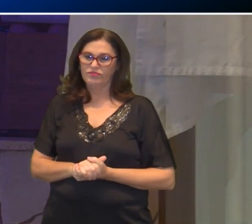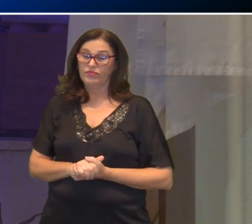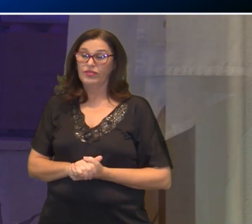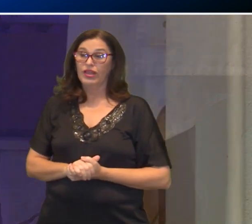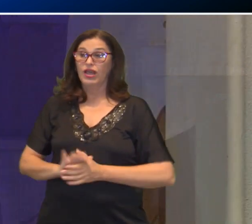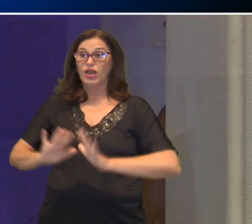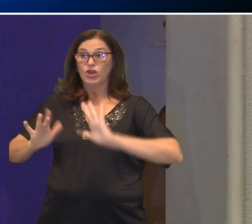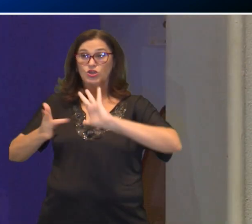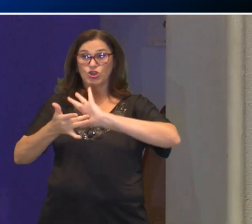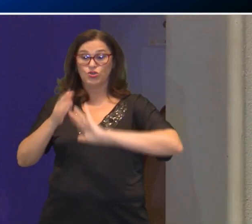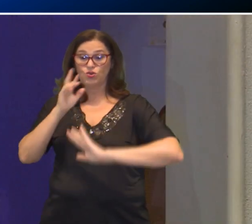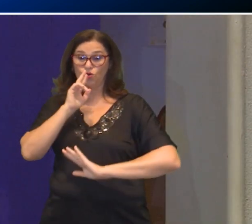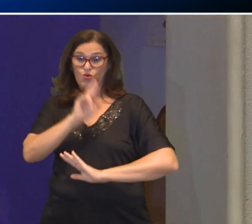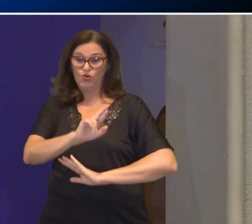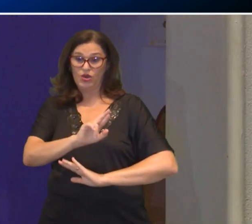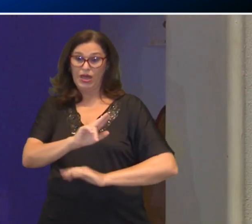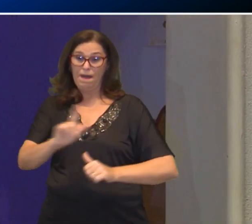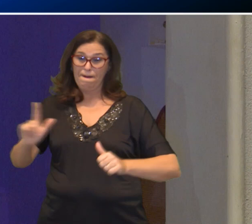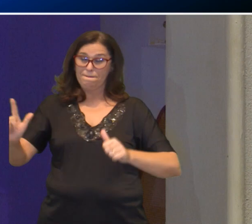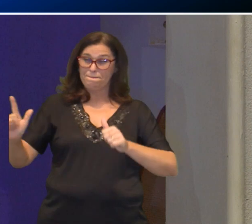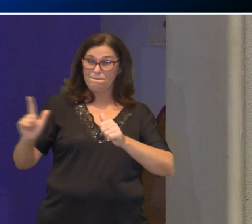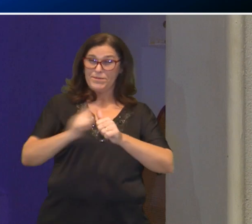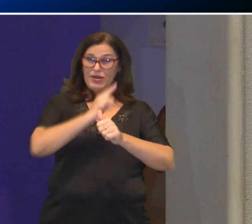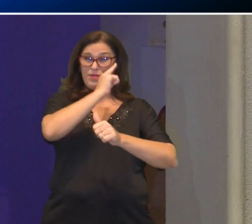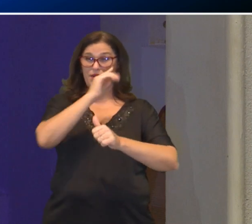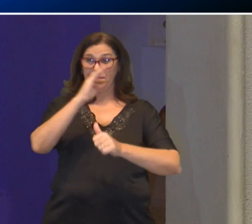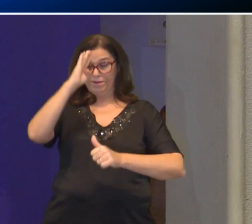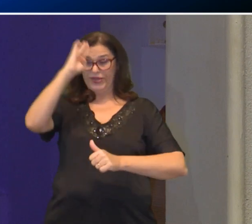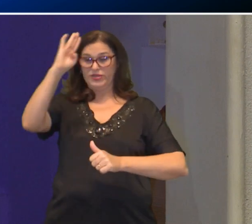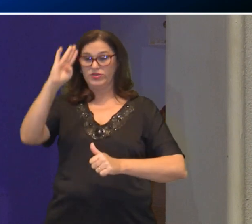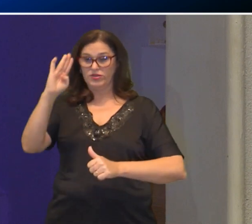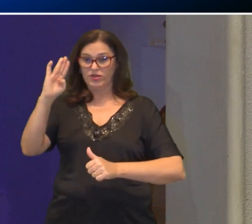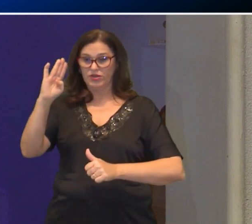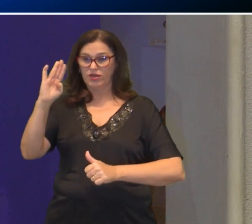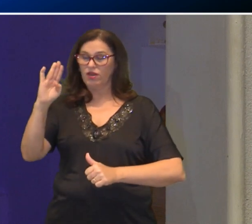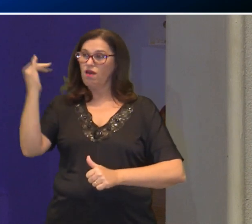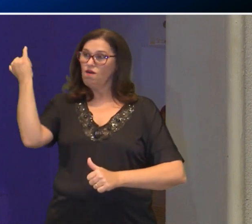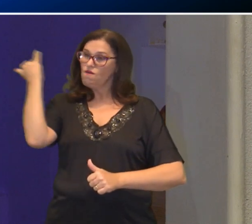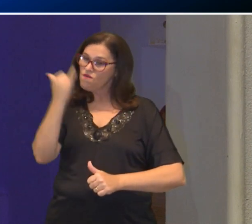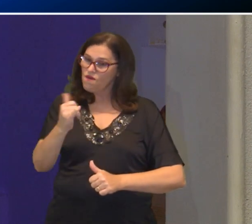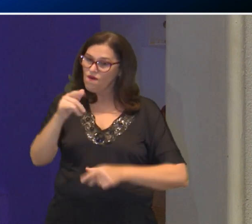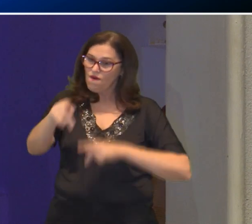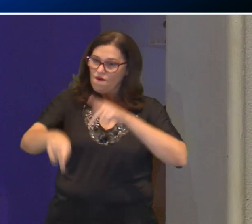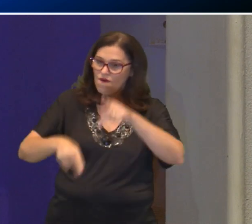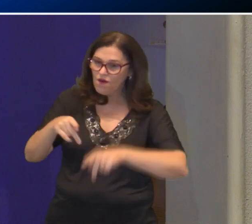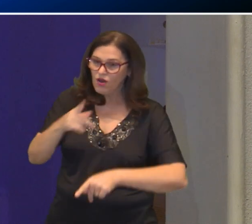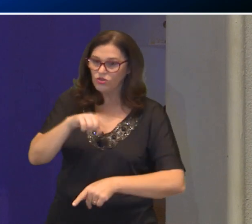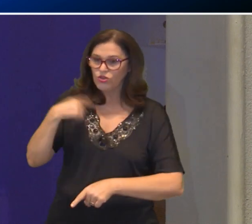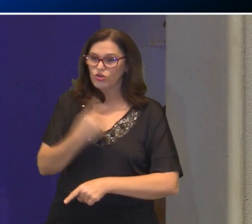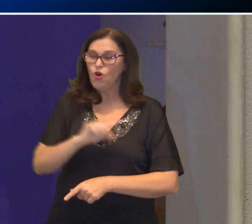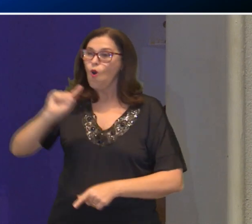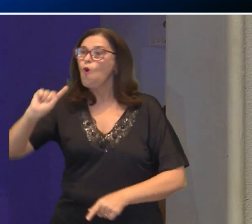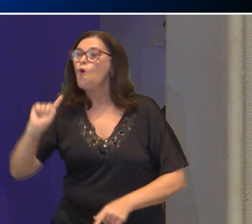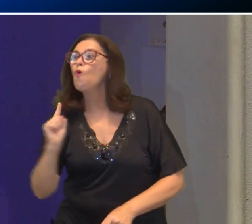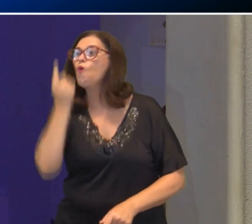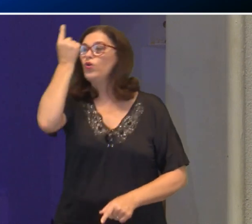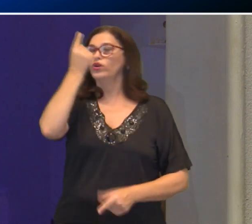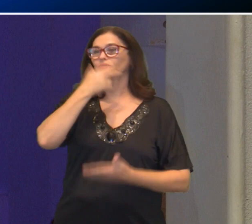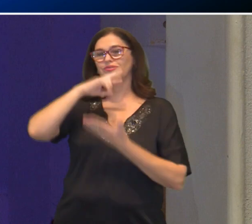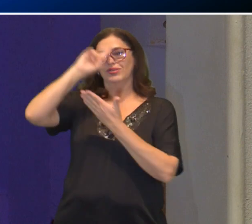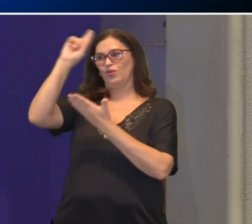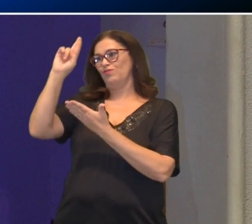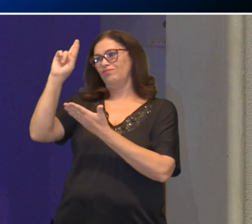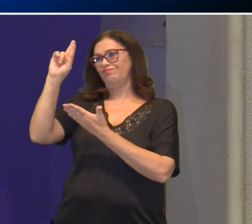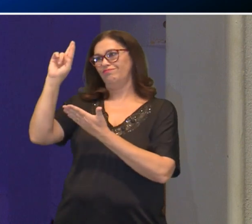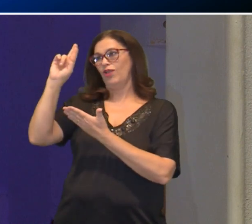Jesus respondeu-lhe: o primeiro de todos os mandamentos é: ouve, Israel, o Senhor nosso Deus é o único